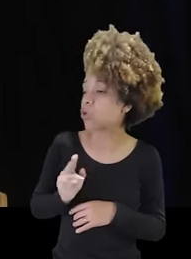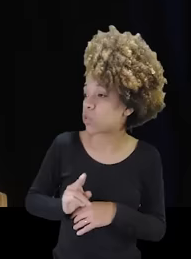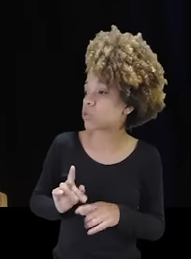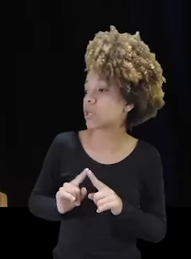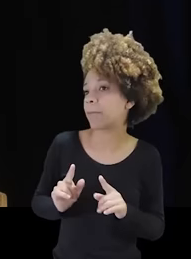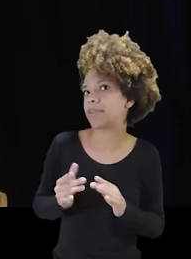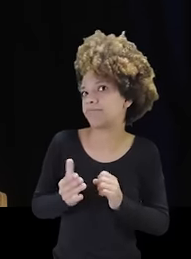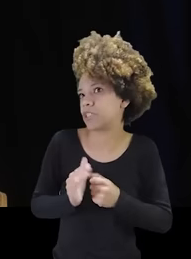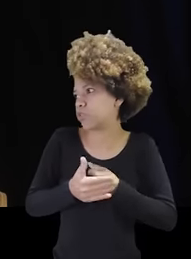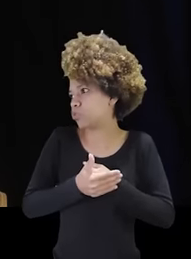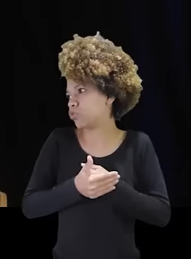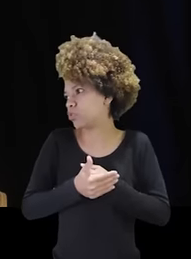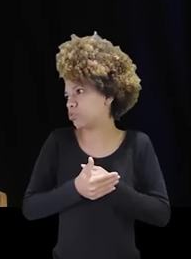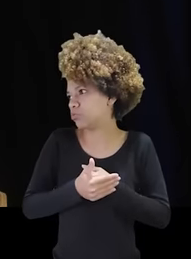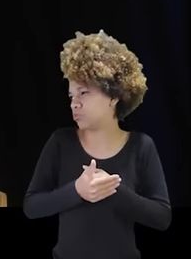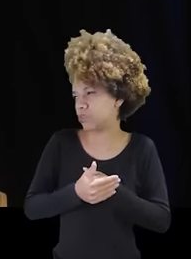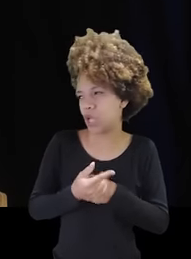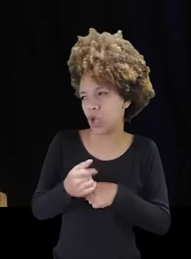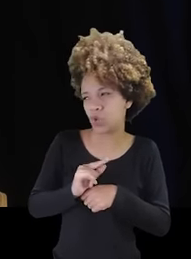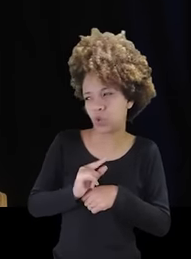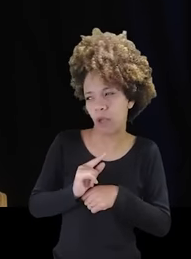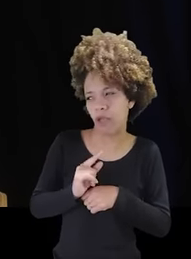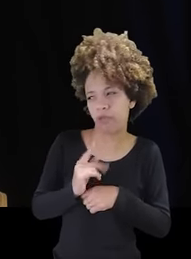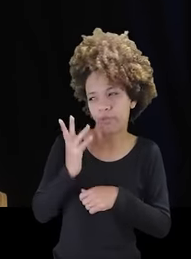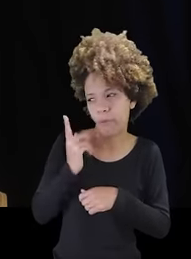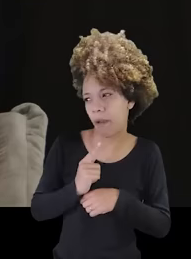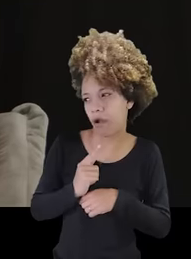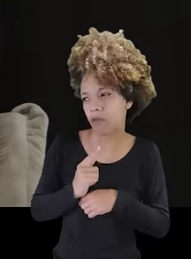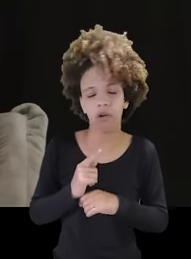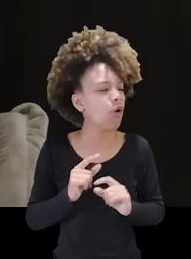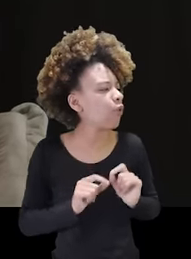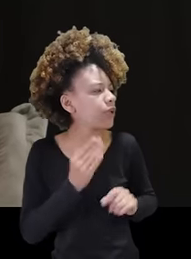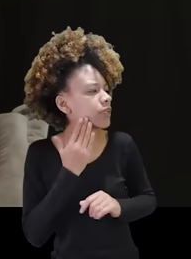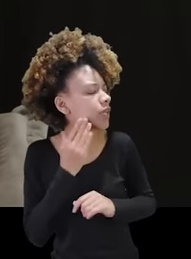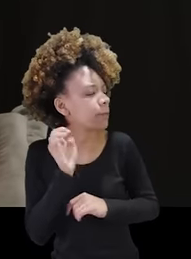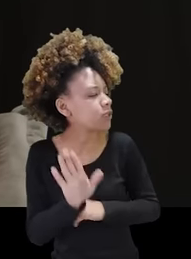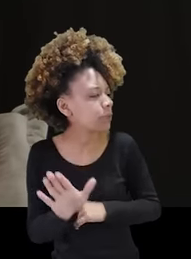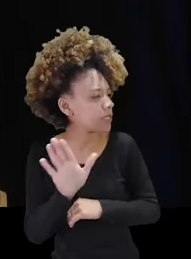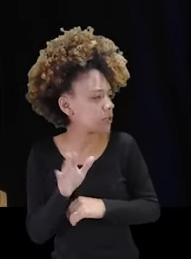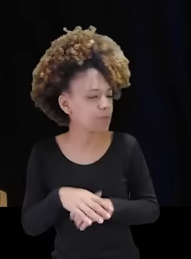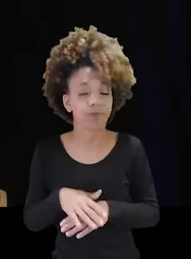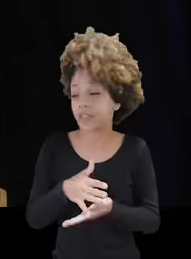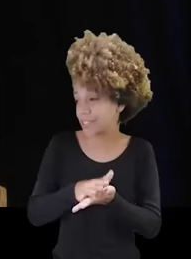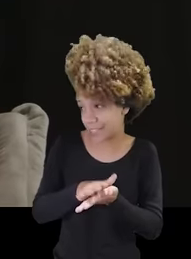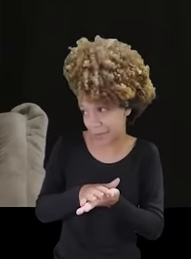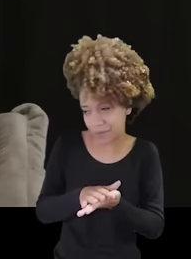mas é algo bem assim não é tão comum assim não é bem não pode que que ele sabem do Brasil assim